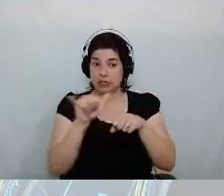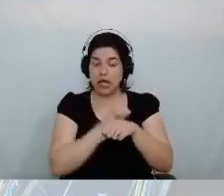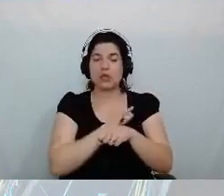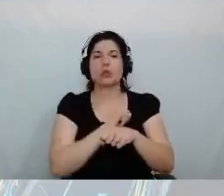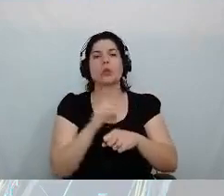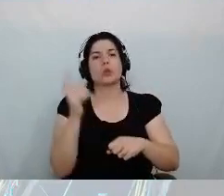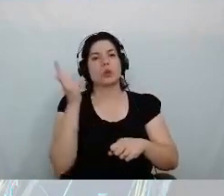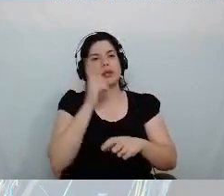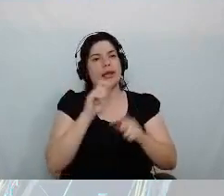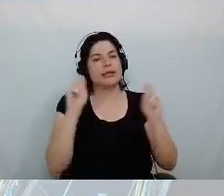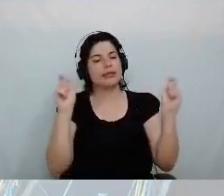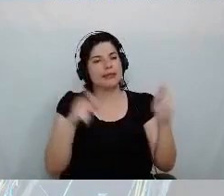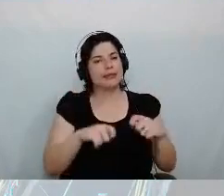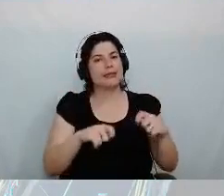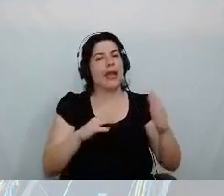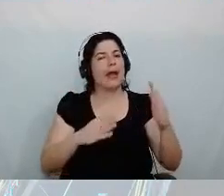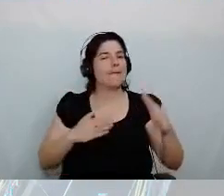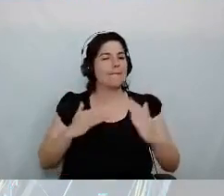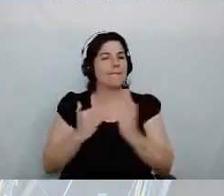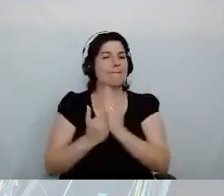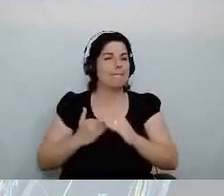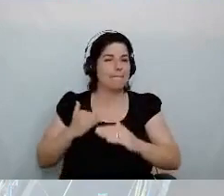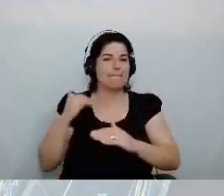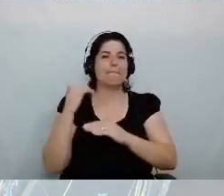o cérebro límbico. Vamos falar sobre isso.